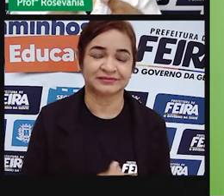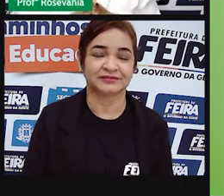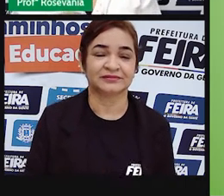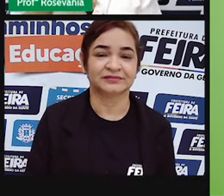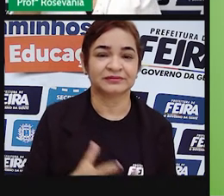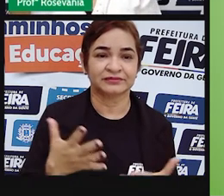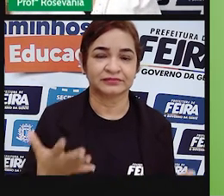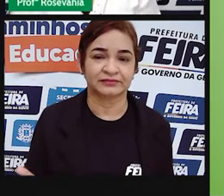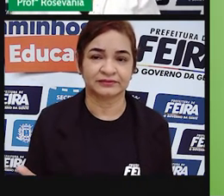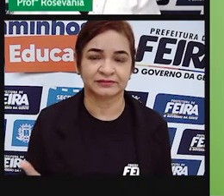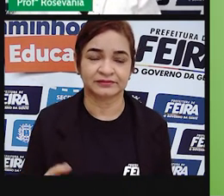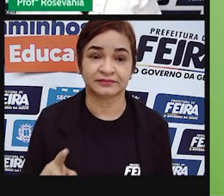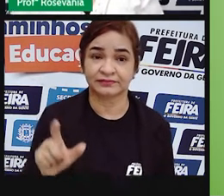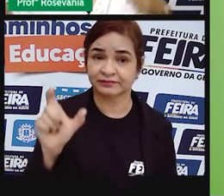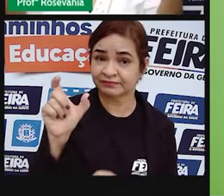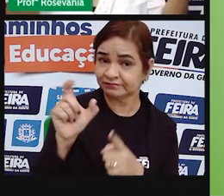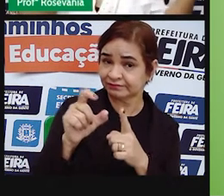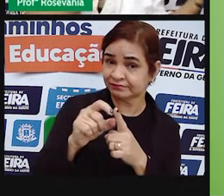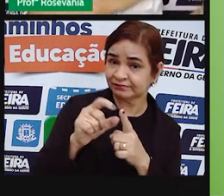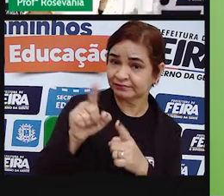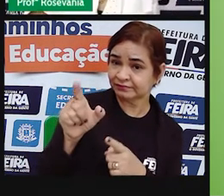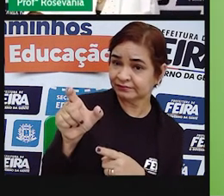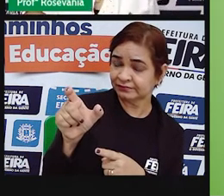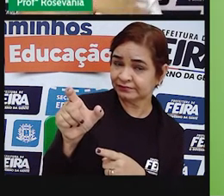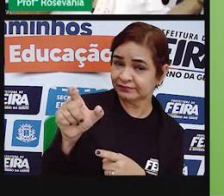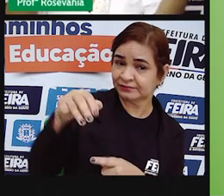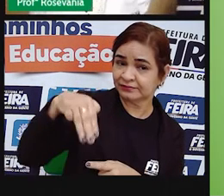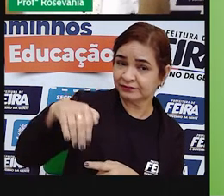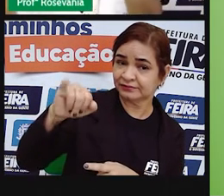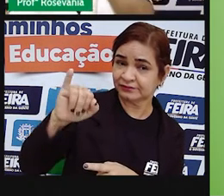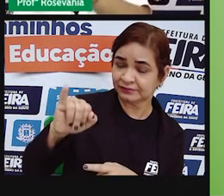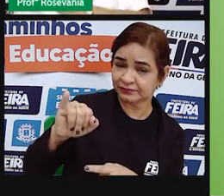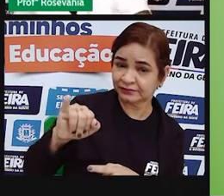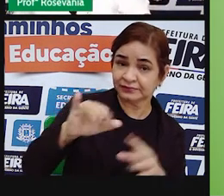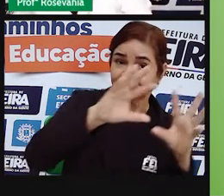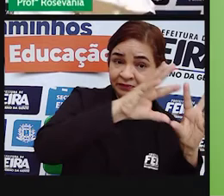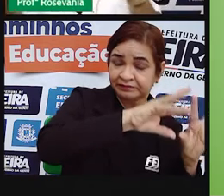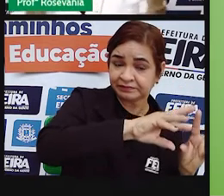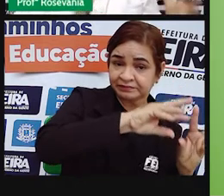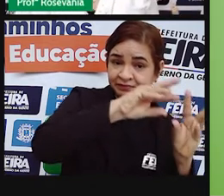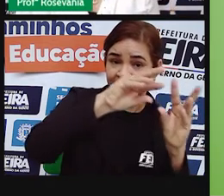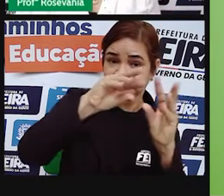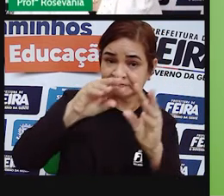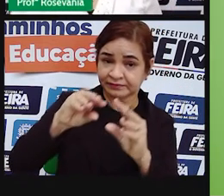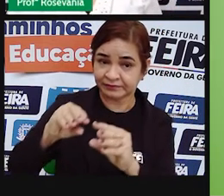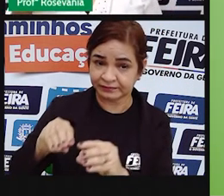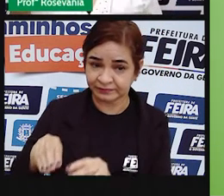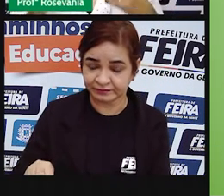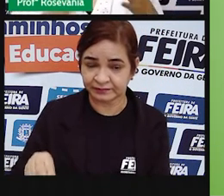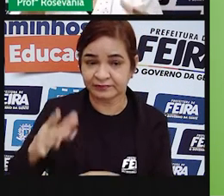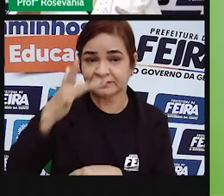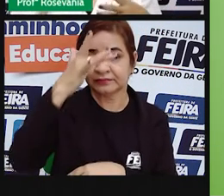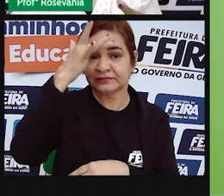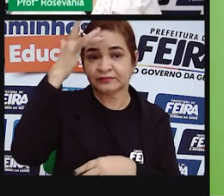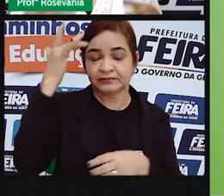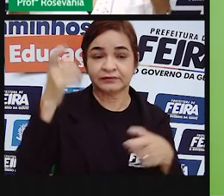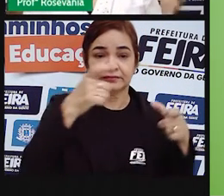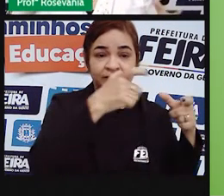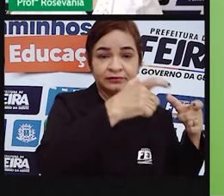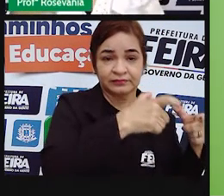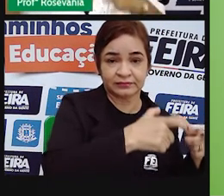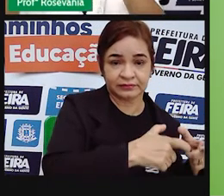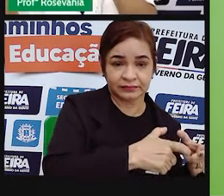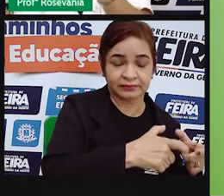então migração é movimento da população no espaço é aquele